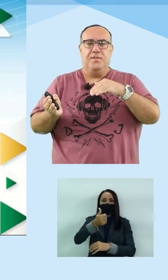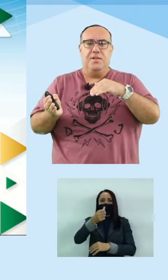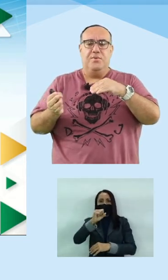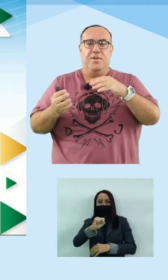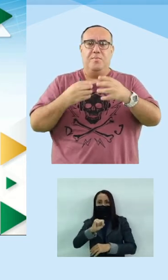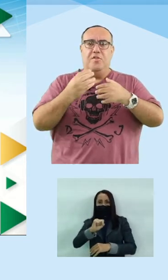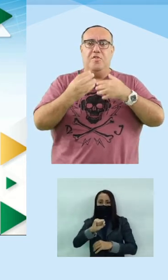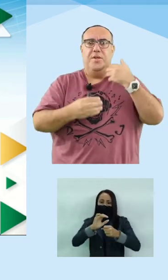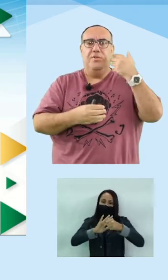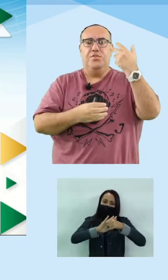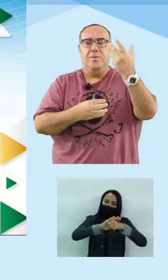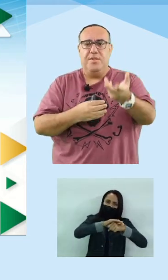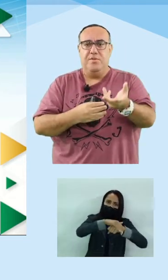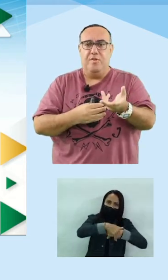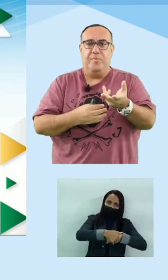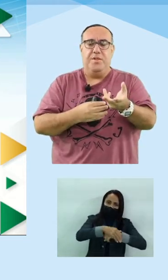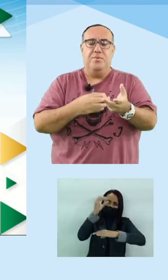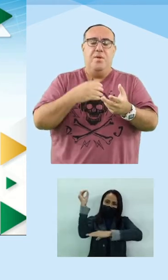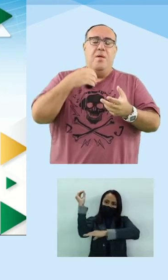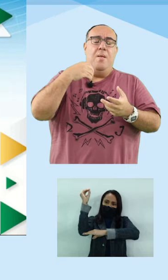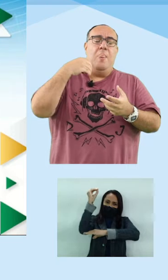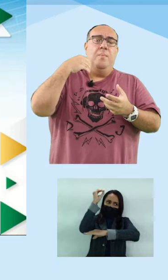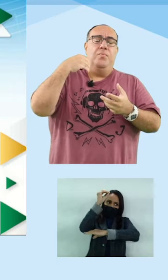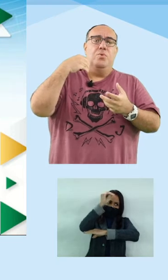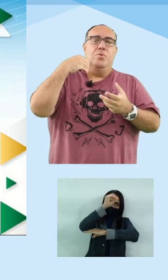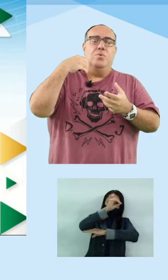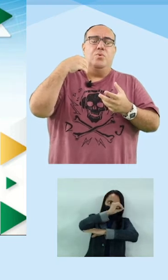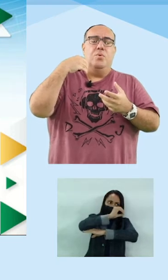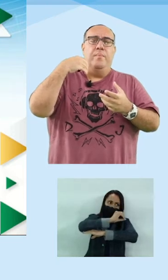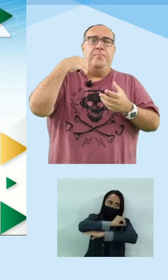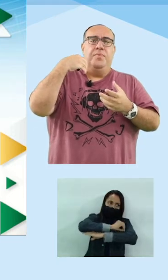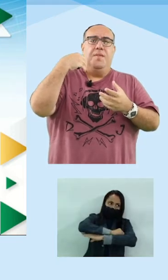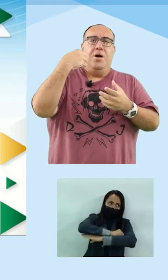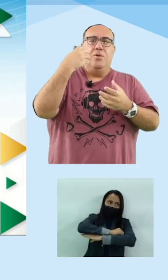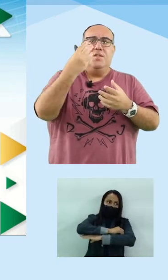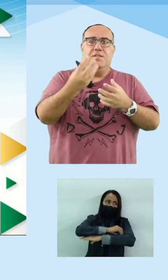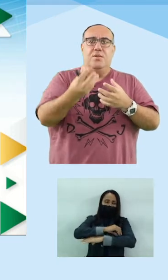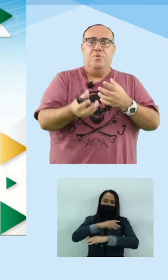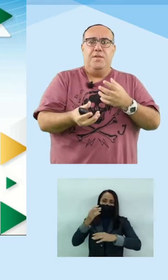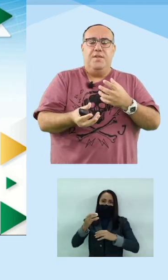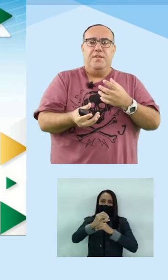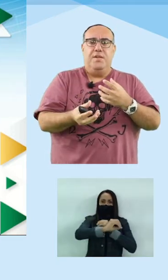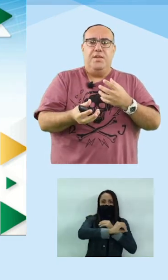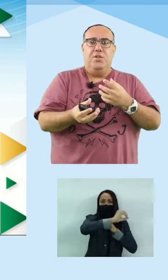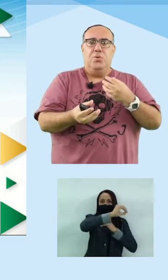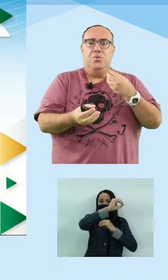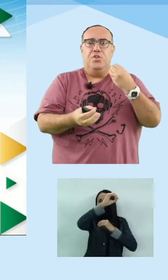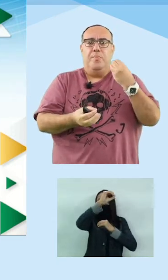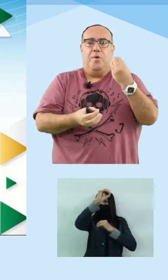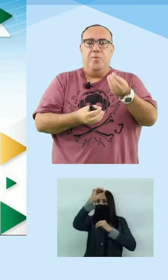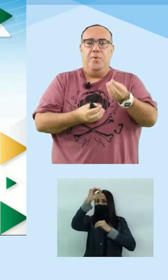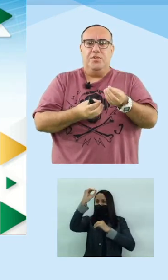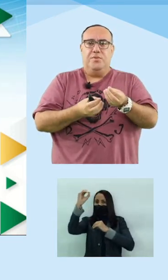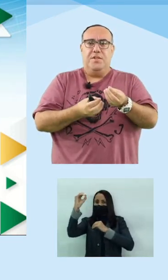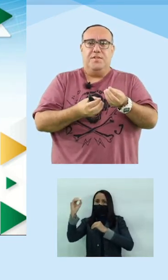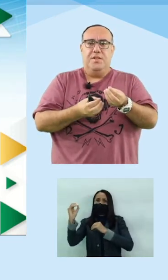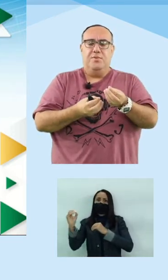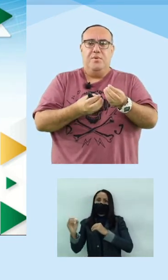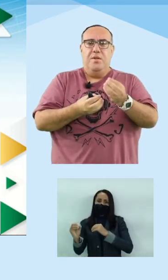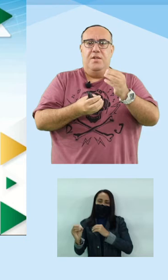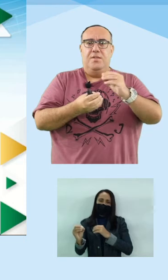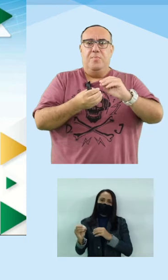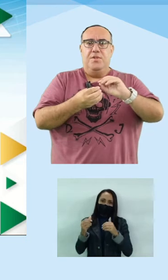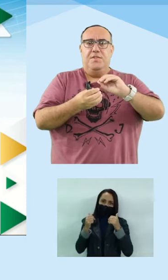tá certo? Então esse movimento é justamente o movimento do, da rotação do planeta em torno do seu próprio eixo, tá